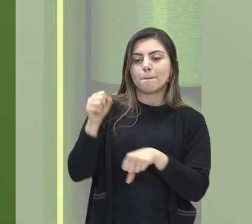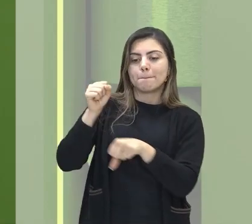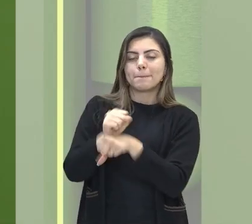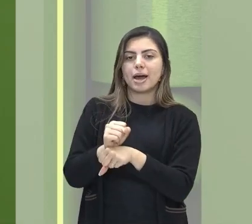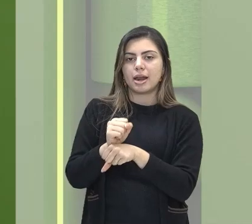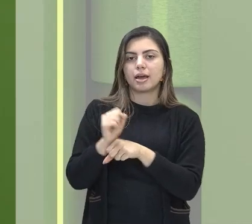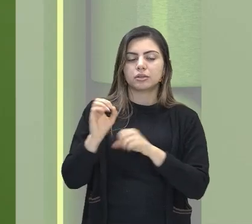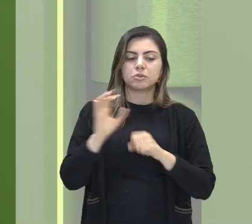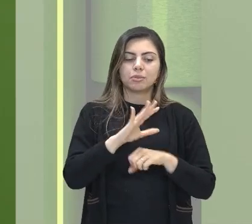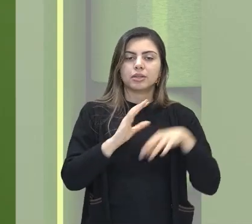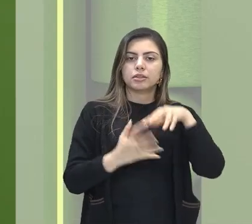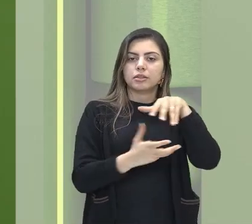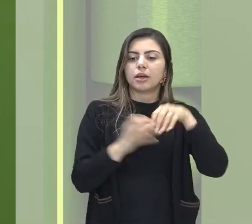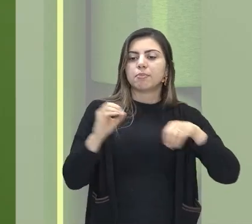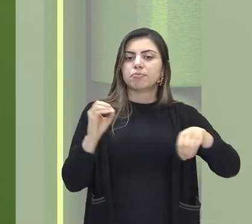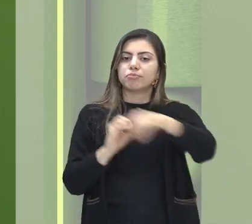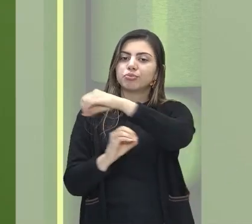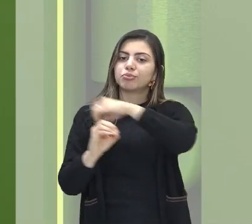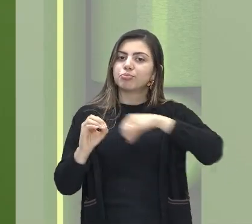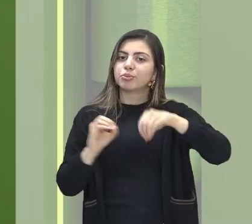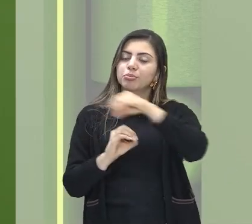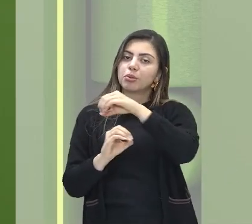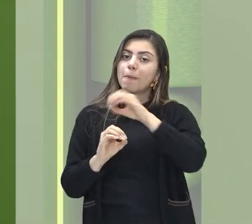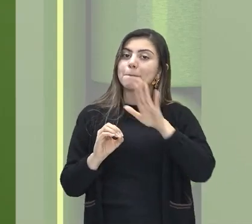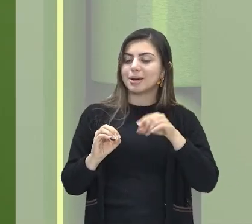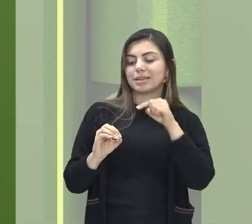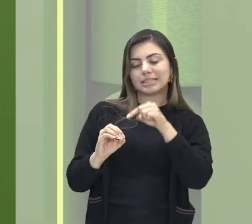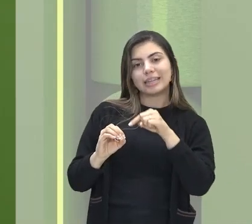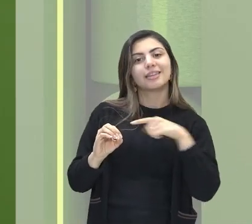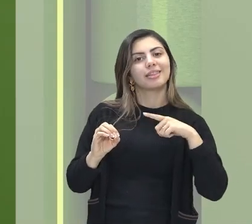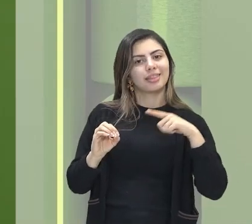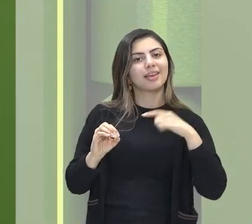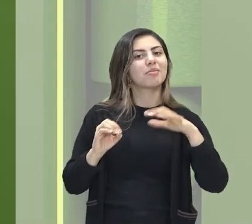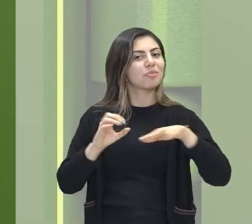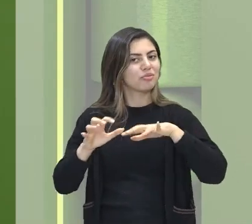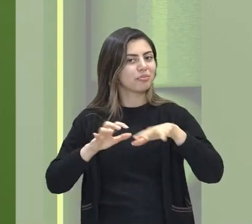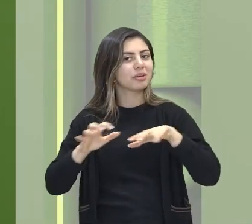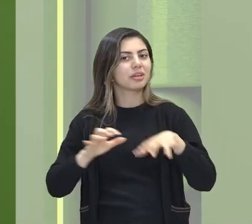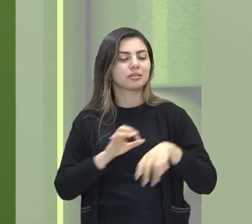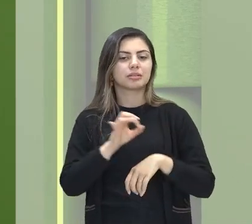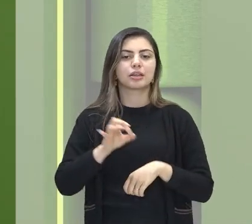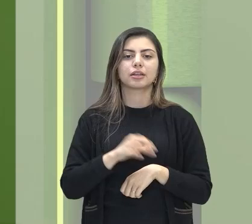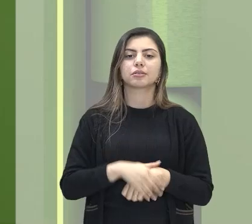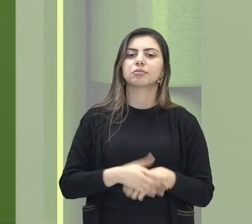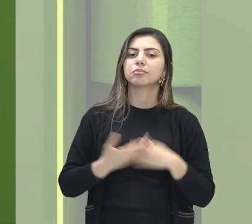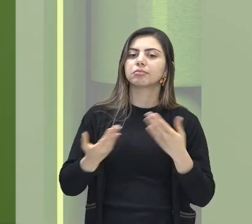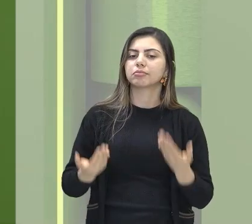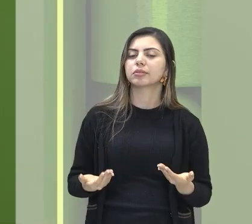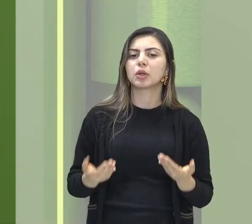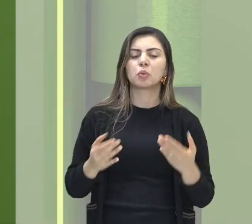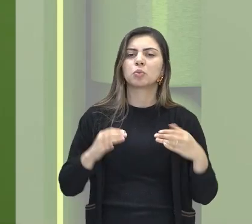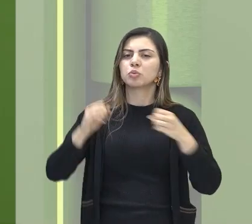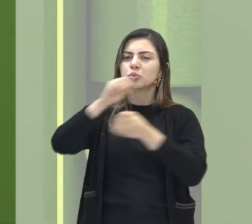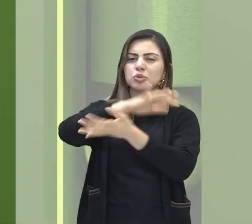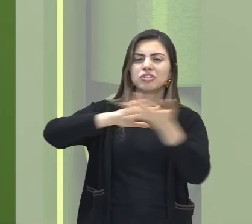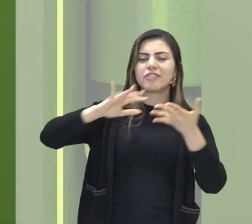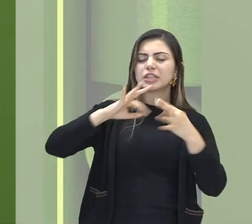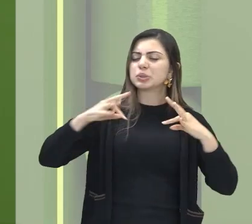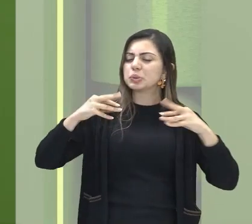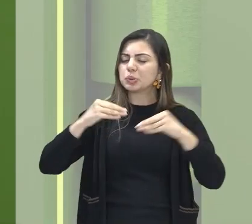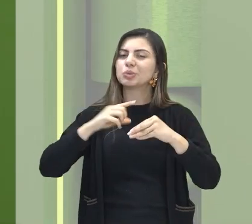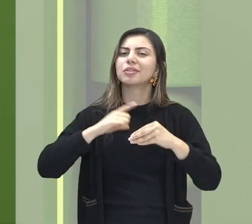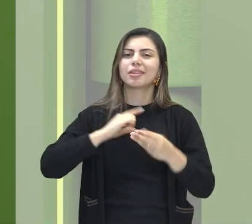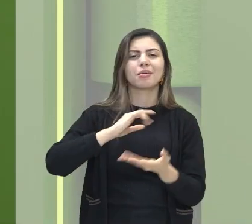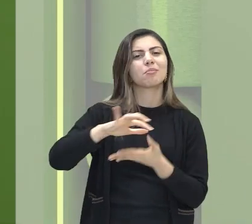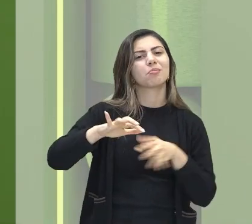Terra girava ao redor dele, isso aí também não é verdade. O Sol também está em movimento no universo. Tudo no universo está em movimento relativo, né?